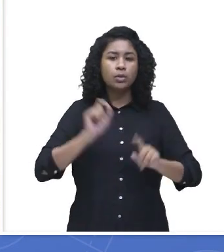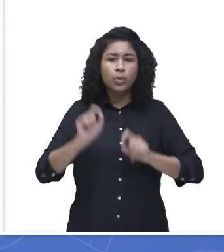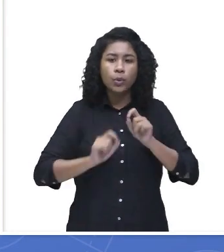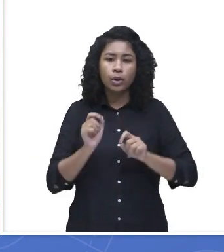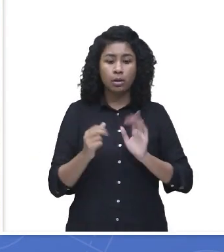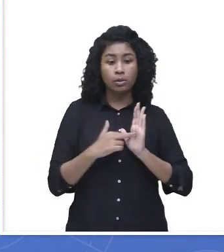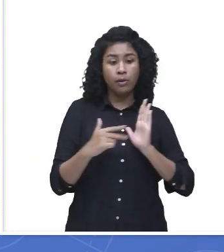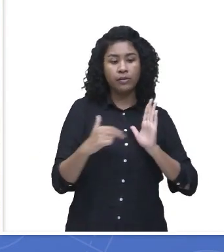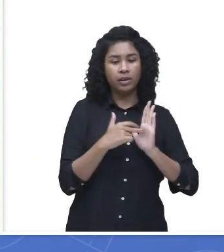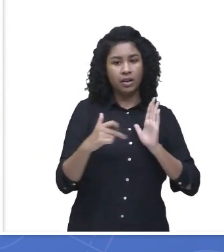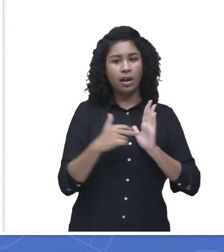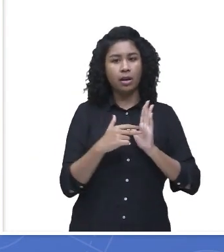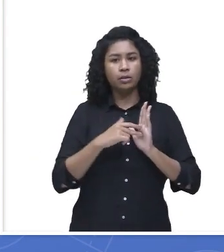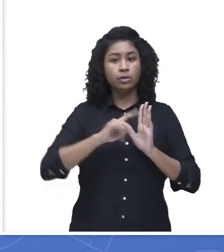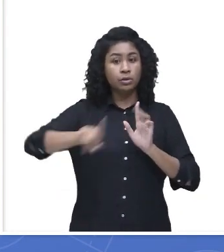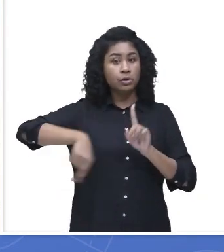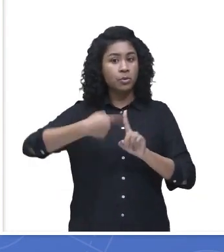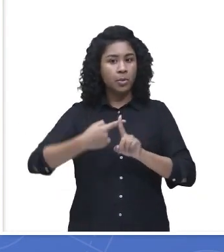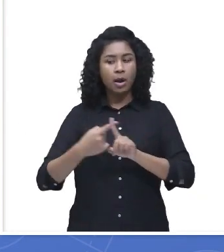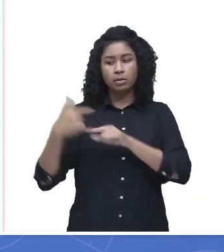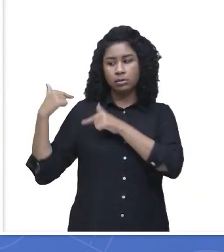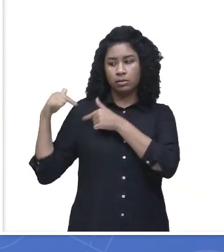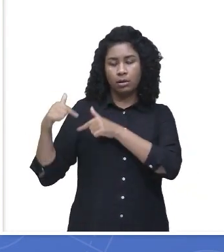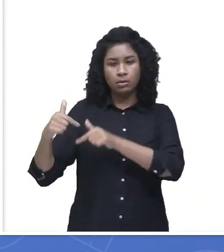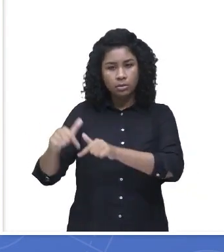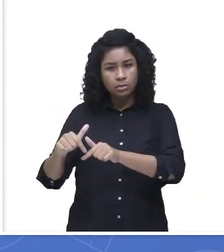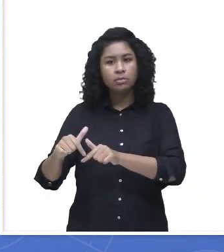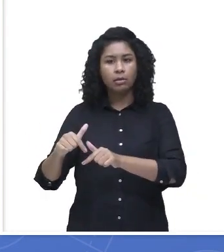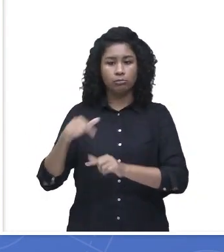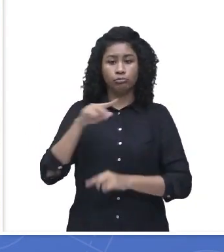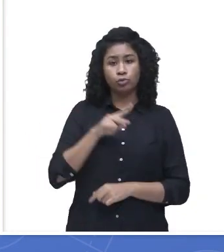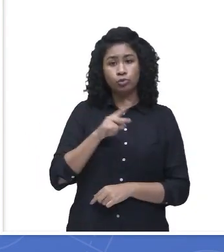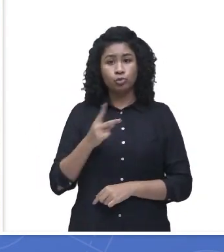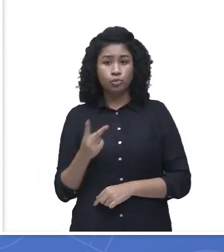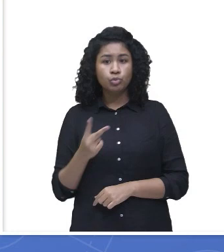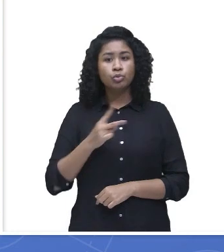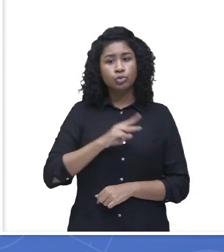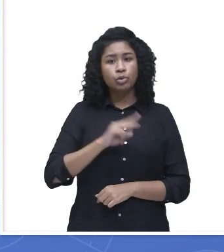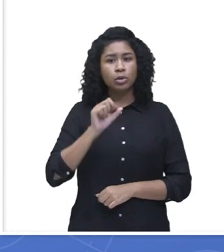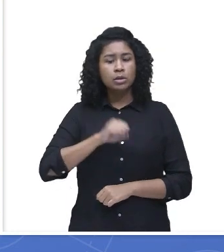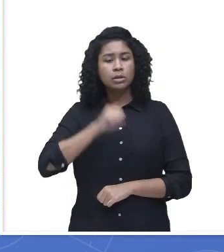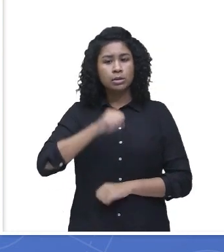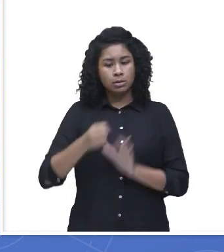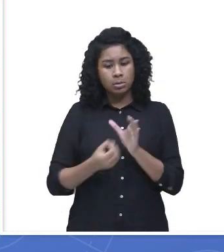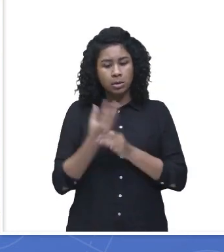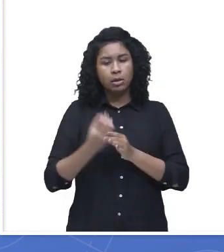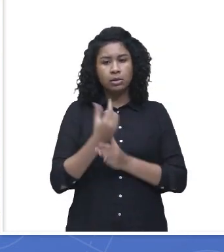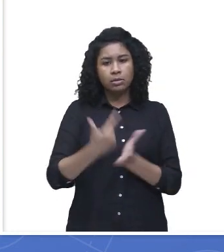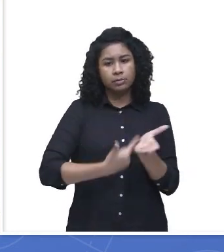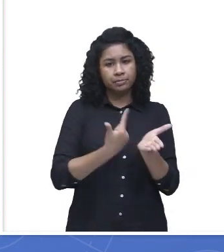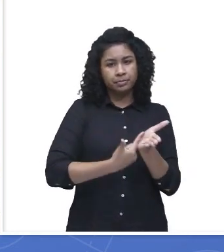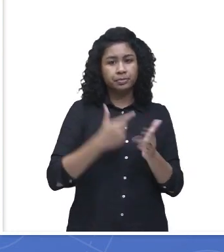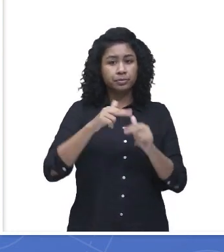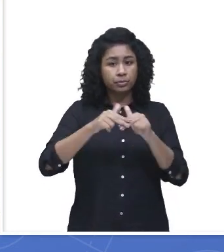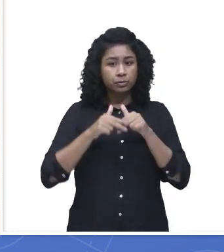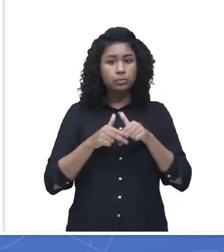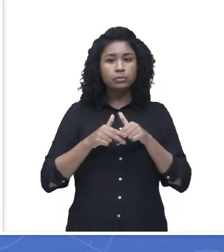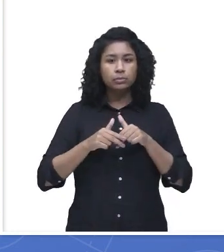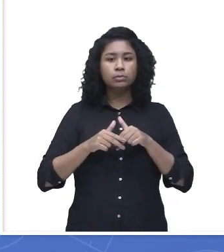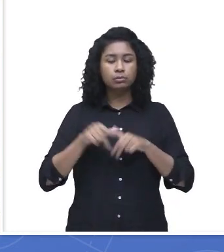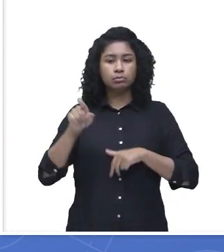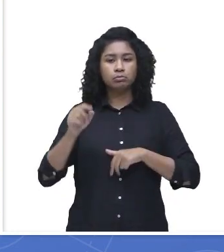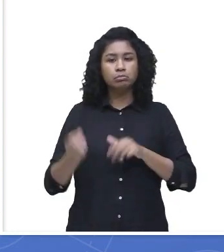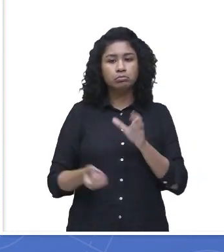mas também estará ligado a uma tradição de produção literária, certo? Por isso que ele é enquadrado ali no pré-modernismo.